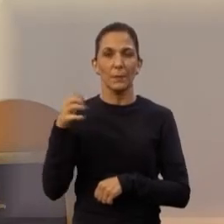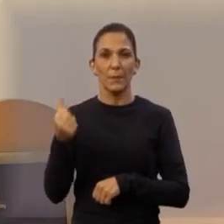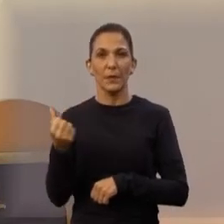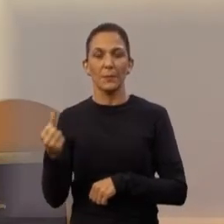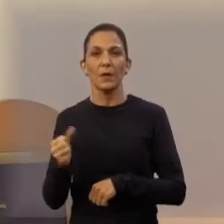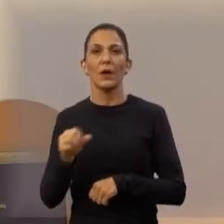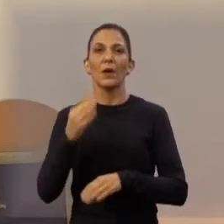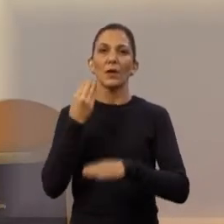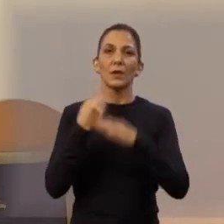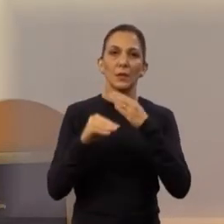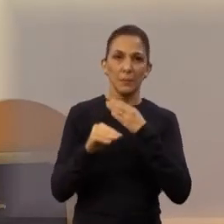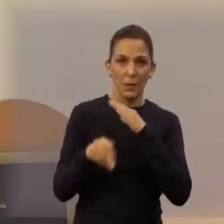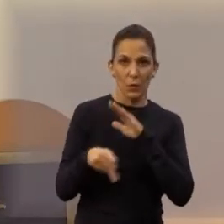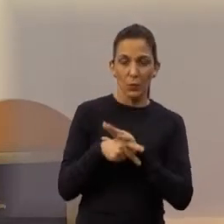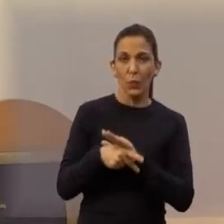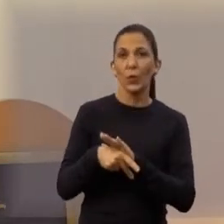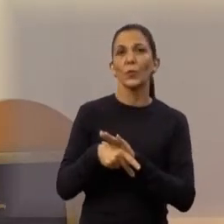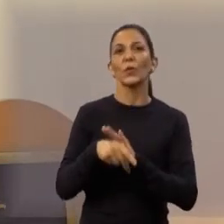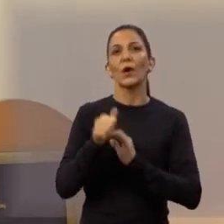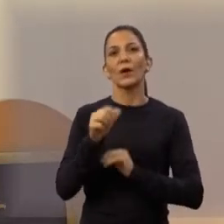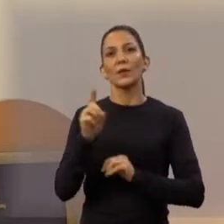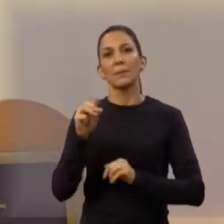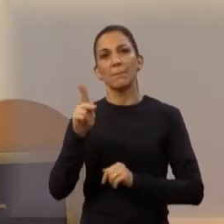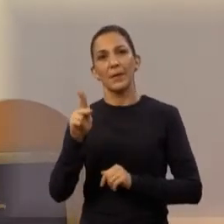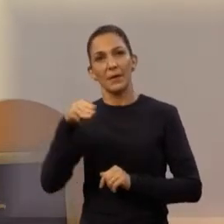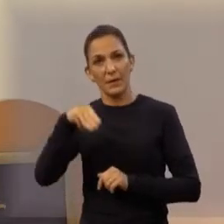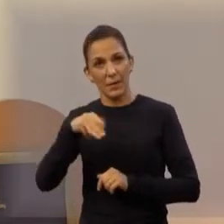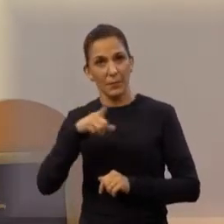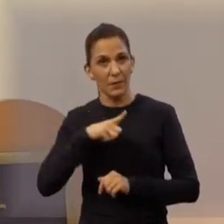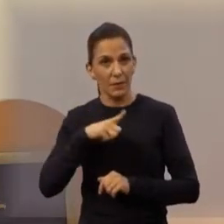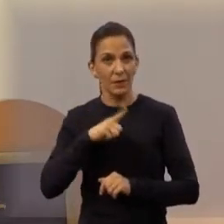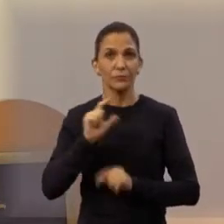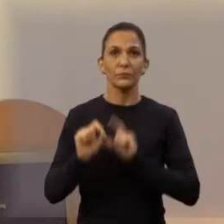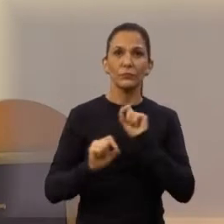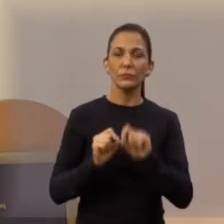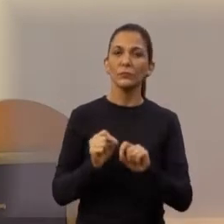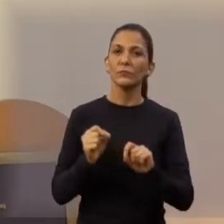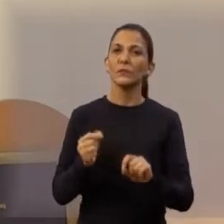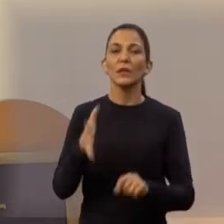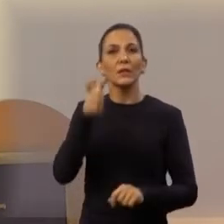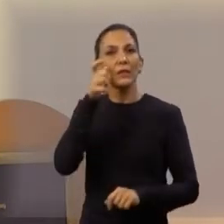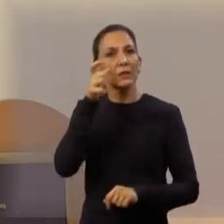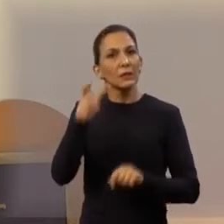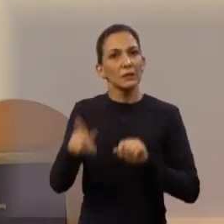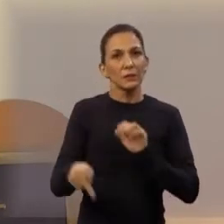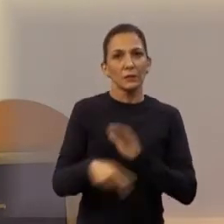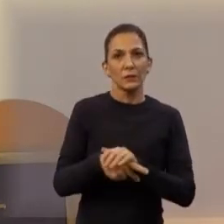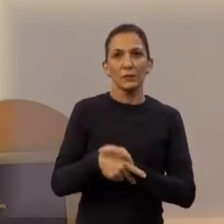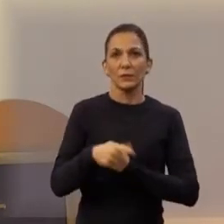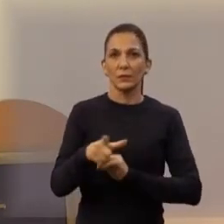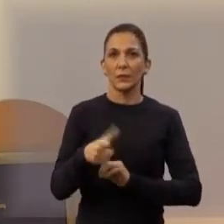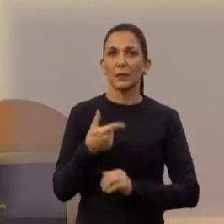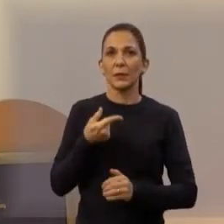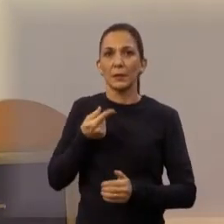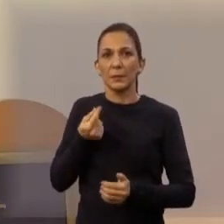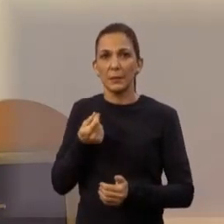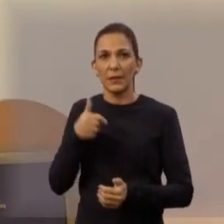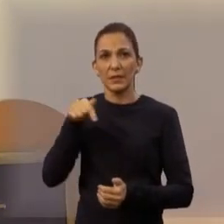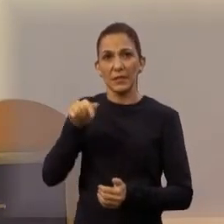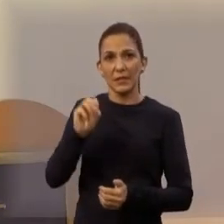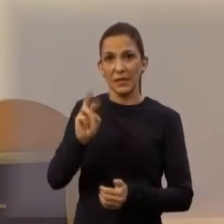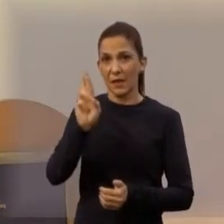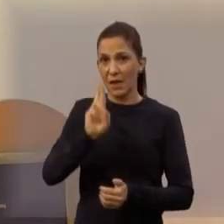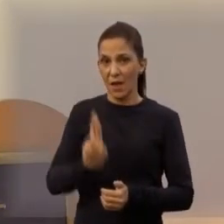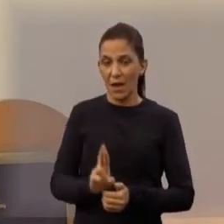e-mail ADPM Araraquara@hotmail.com tá e você manifesta a sua interesse e o custo mensal é de